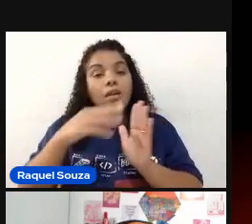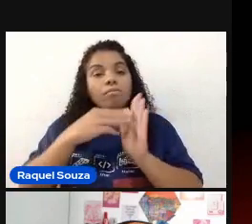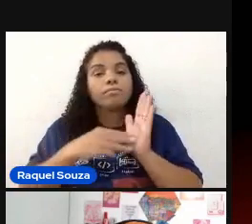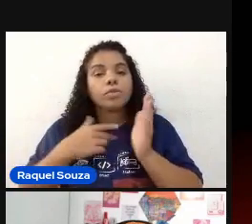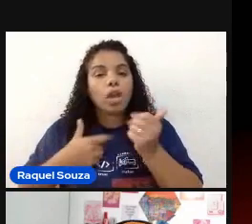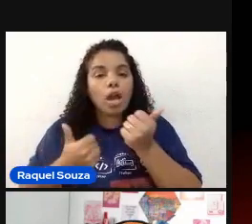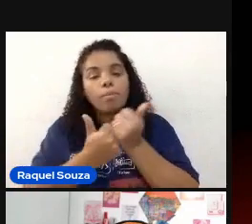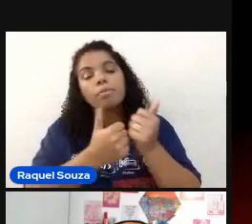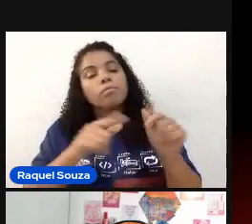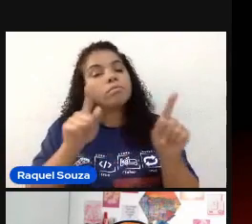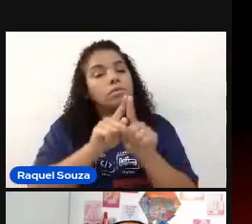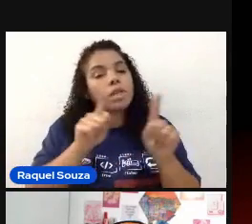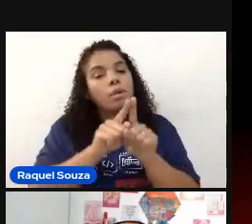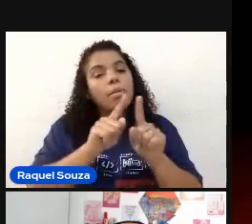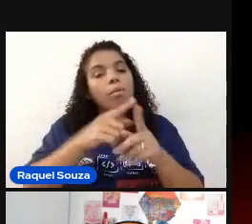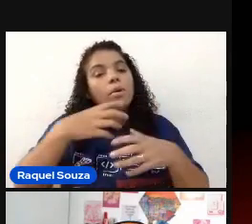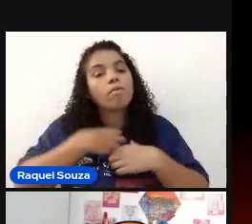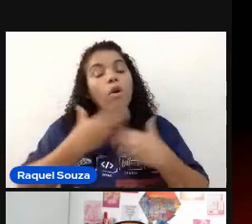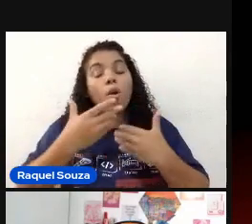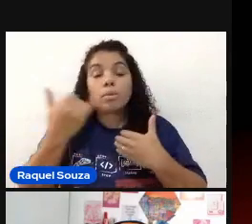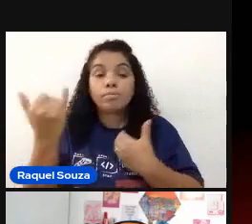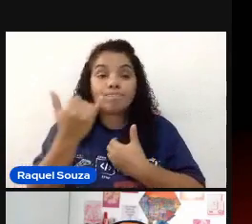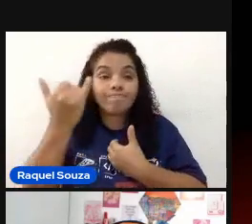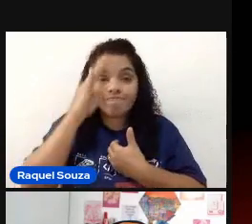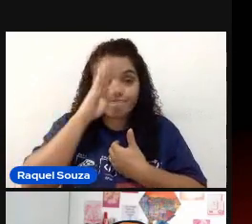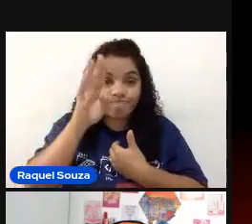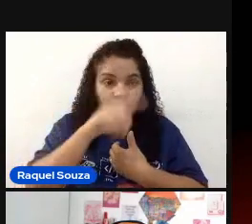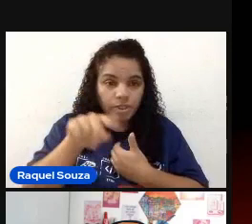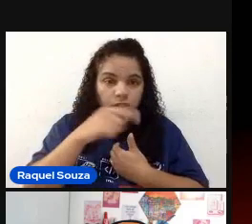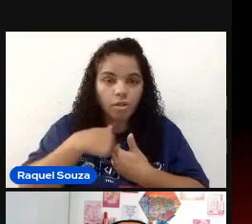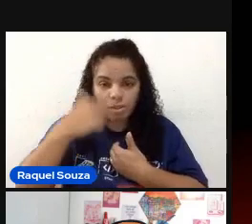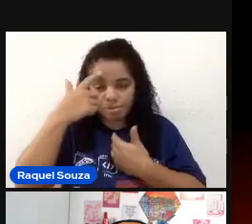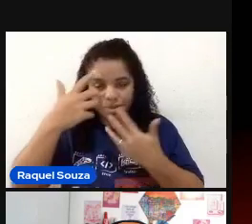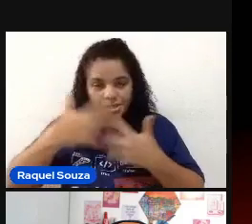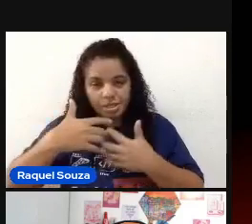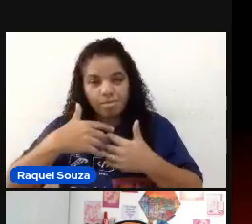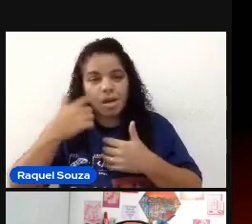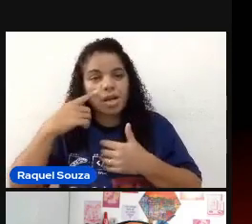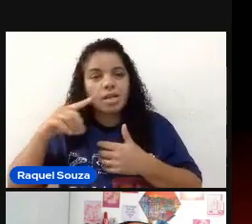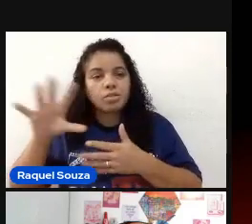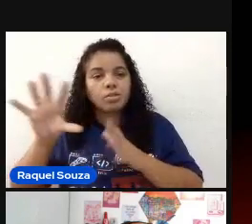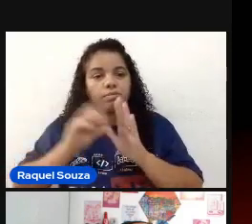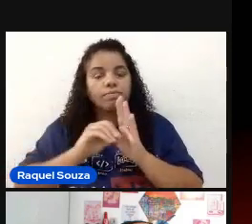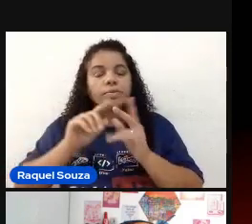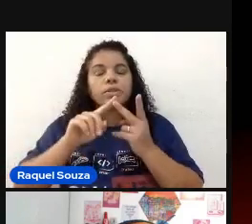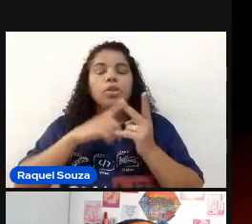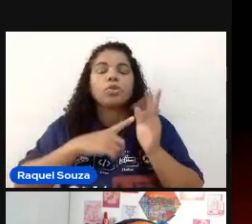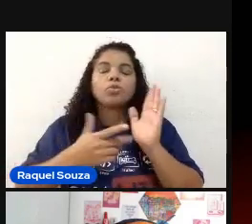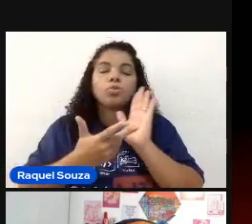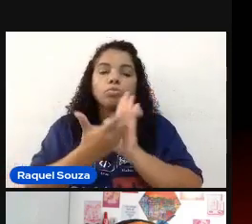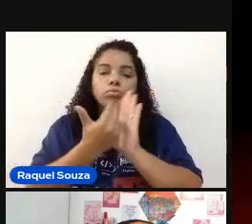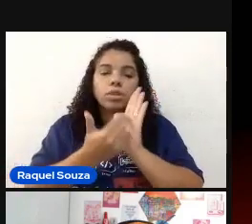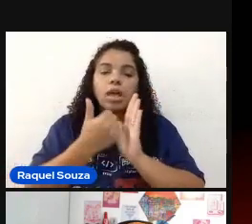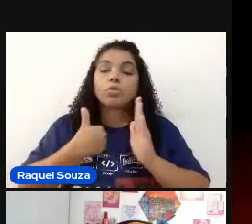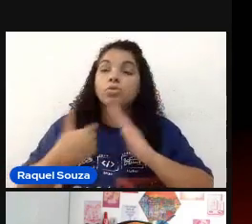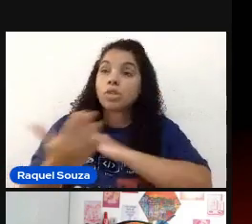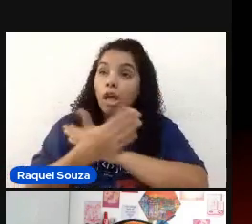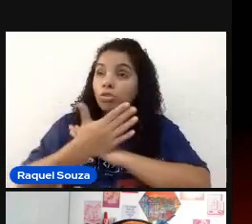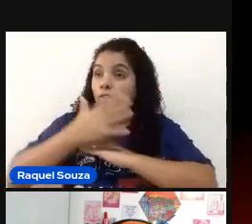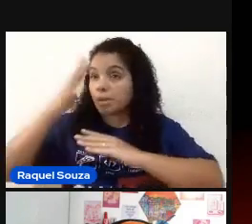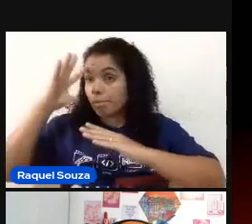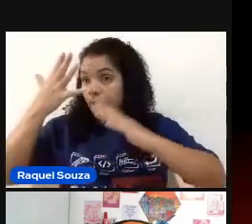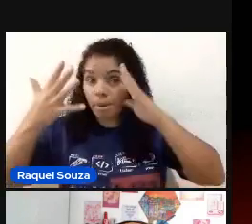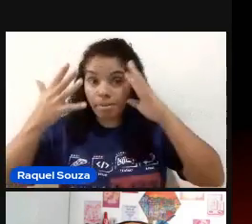mas também como um instrumento essencial. Então, esse pensamento que é inspirado no design, ele acaba nos ajudando a criar soluções para alguns